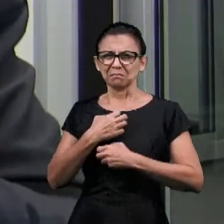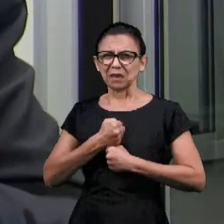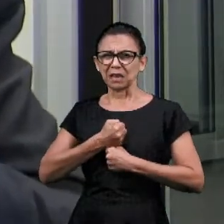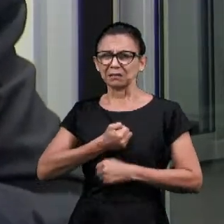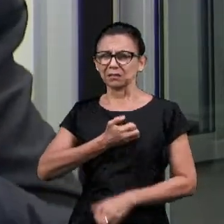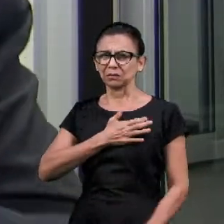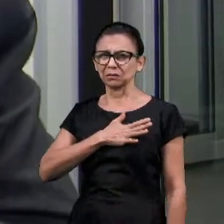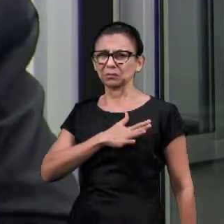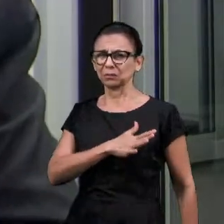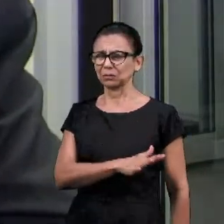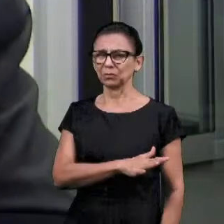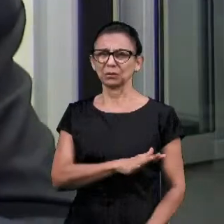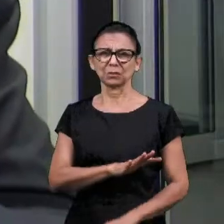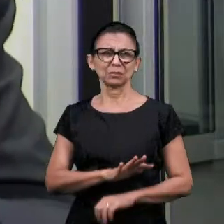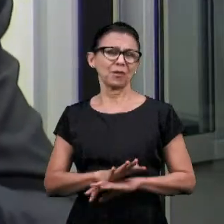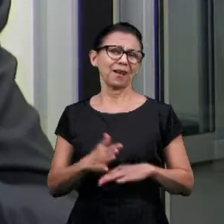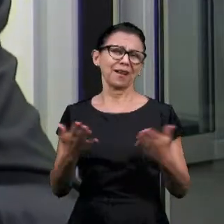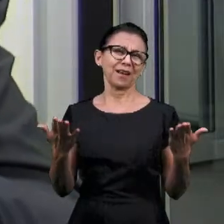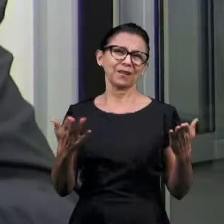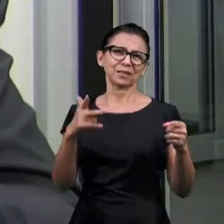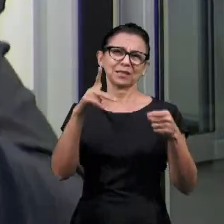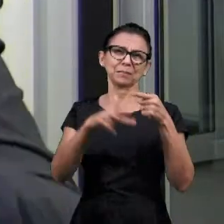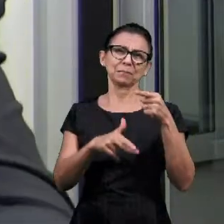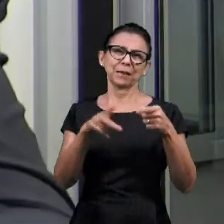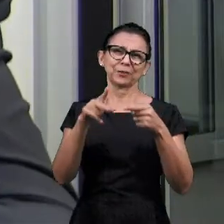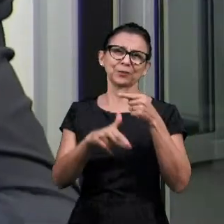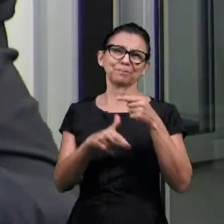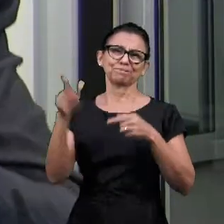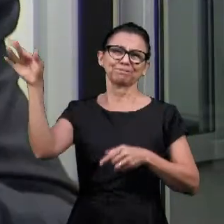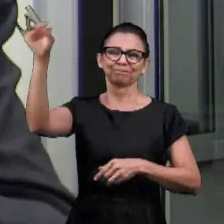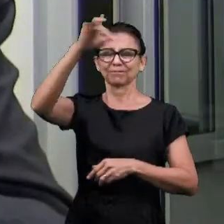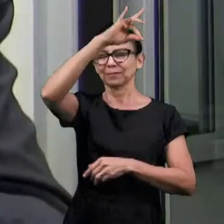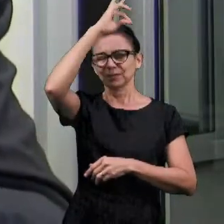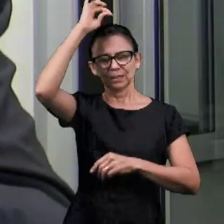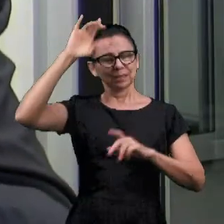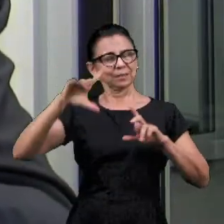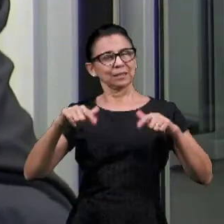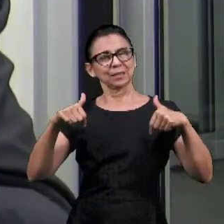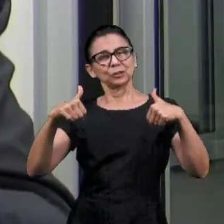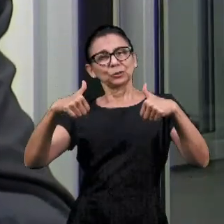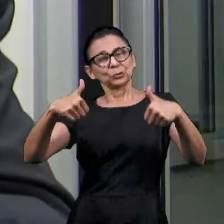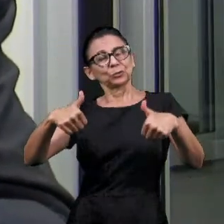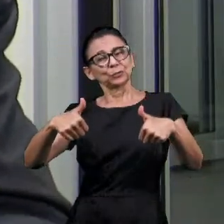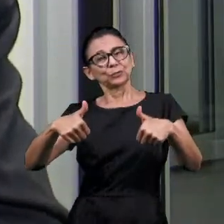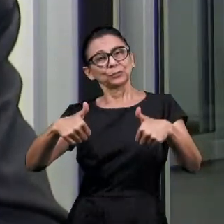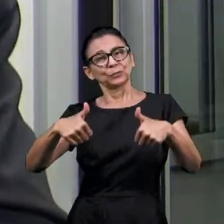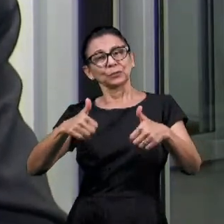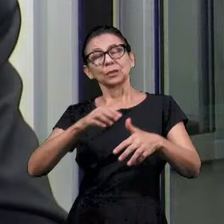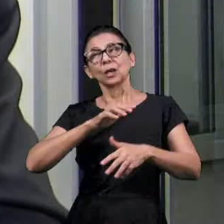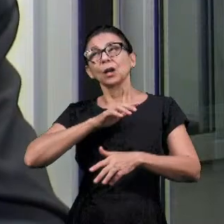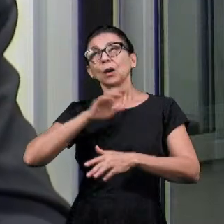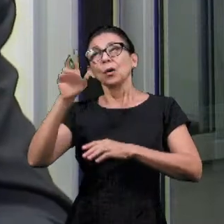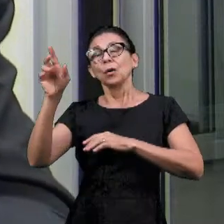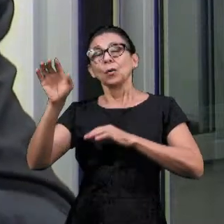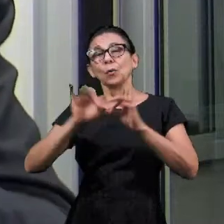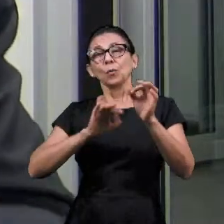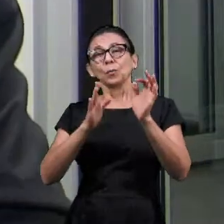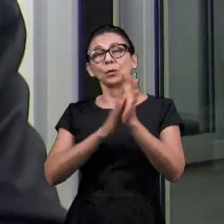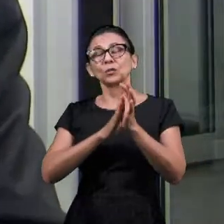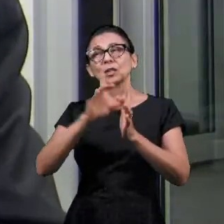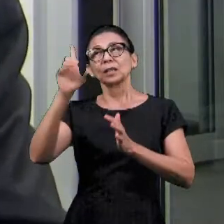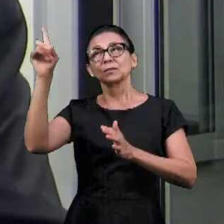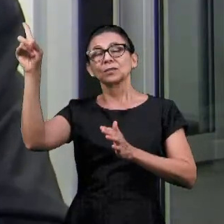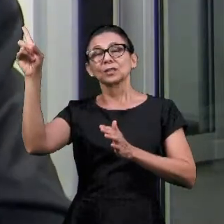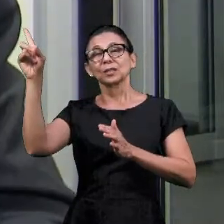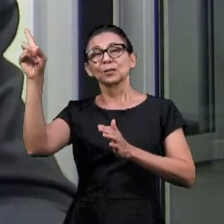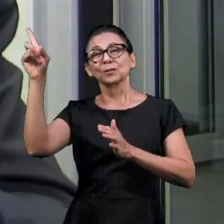que o Espírito Santo, você atrapalhou o Espírito Santo. E às vezes algo grande que Deus tem que fazer na sua vida, se perde por conta da sua